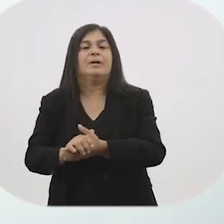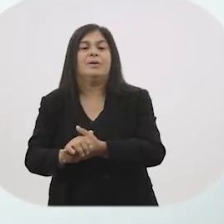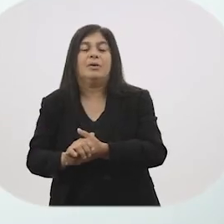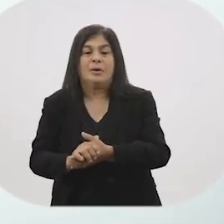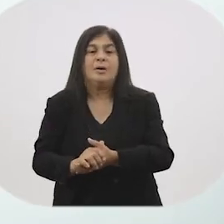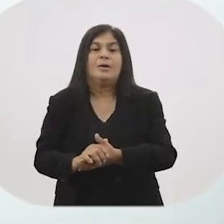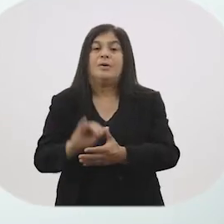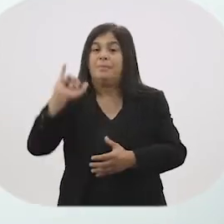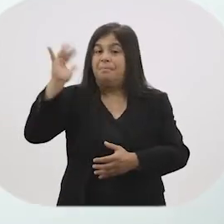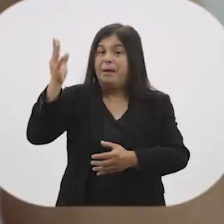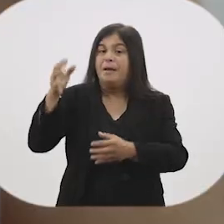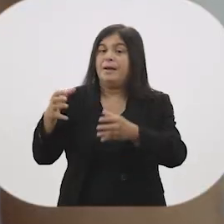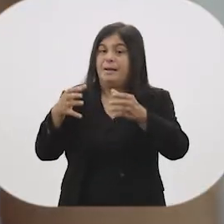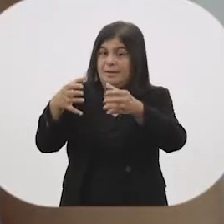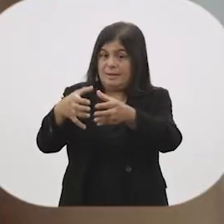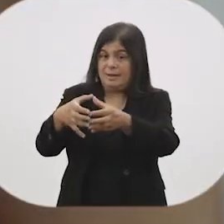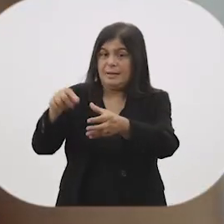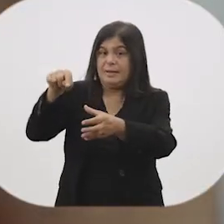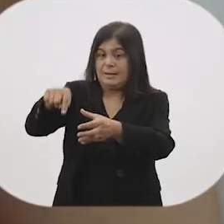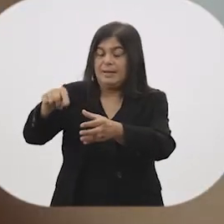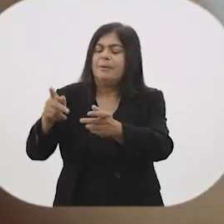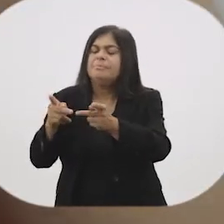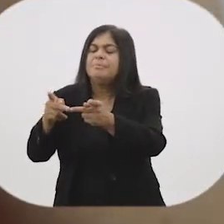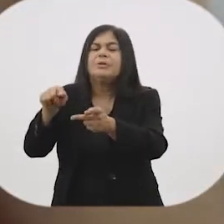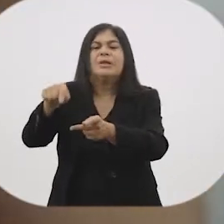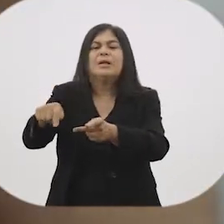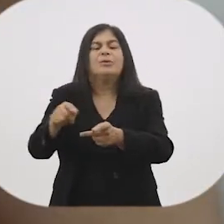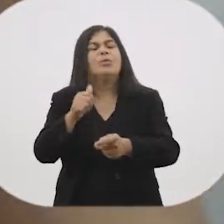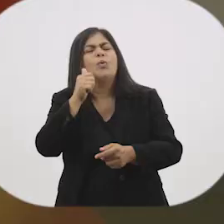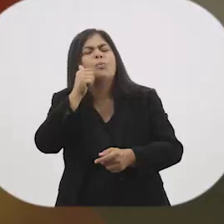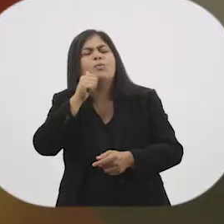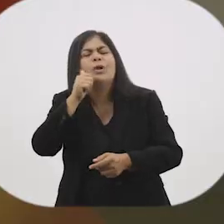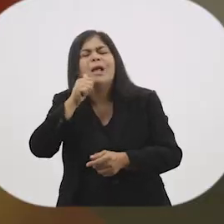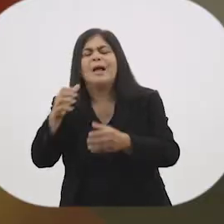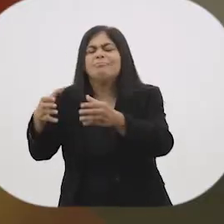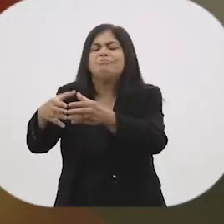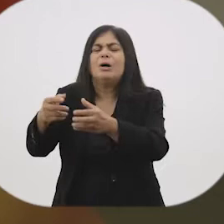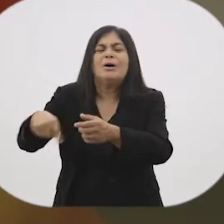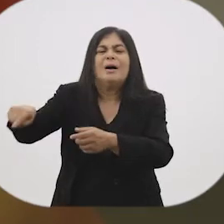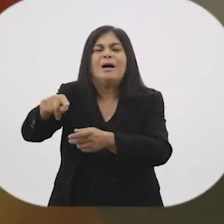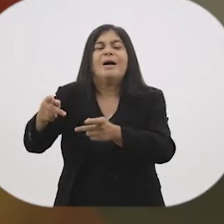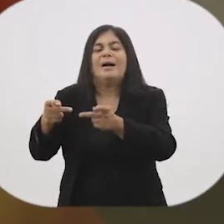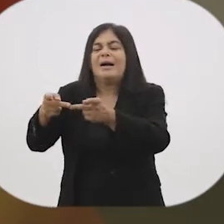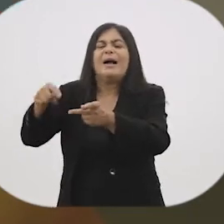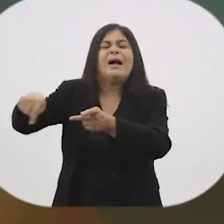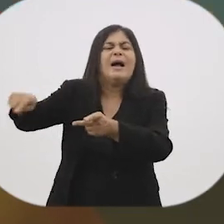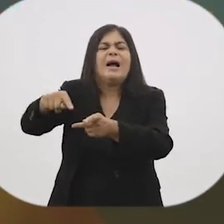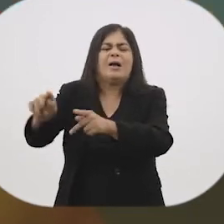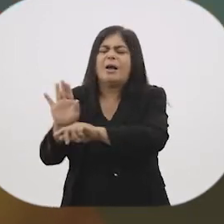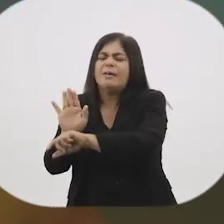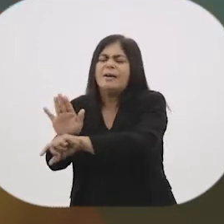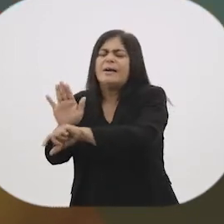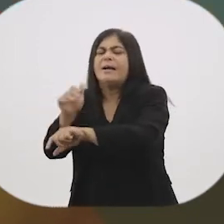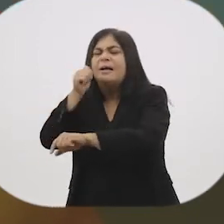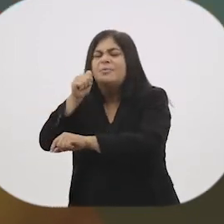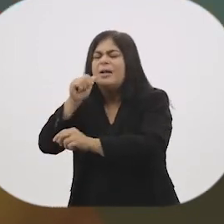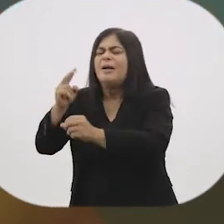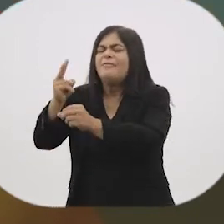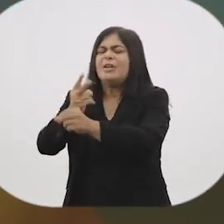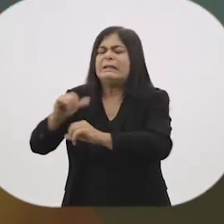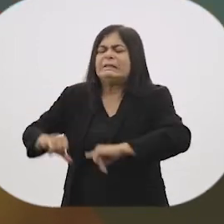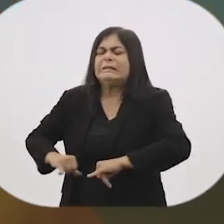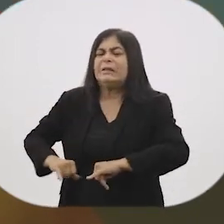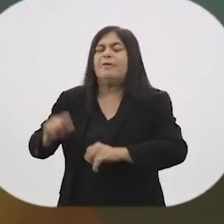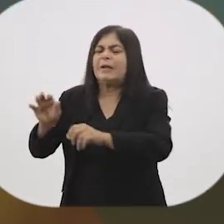o centro universitário uni p o projeto florescer mulheres a grande loja desse grupo florescer mulheres já fazem com que essas